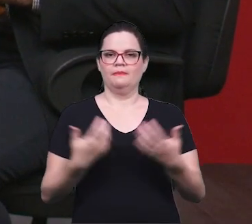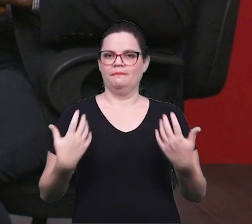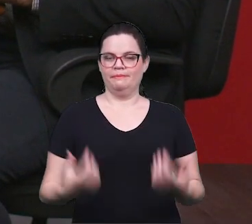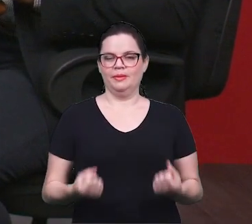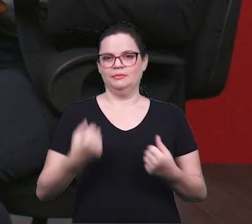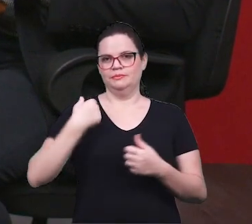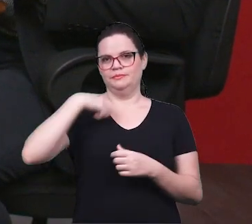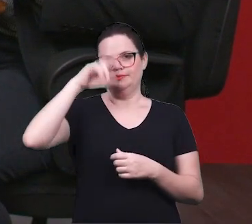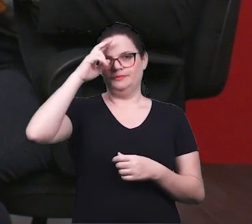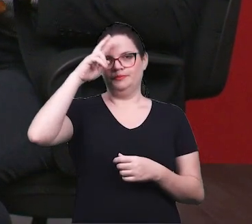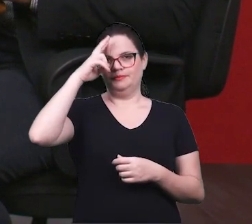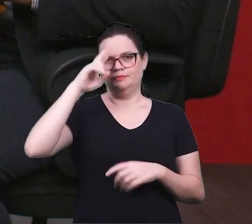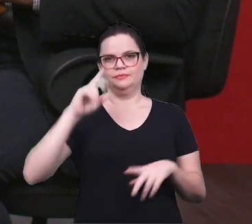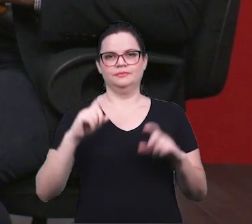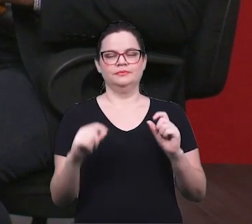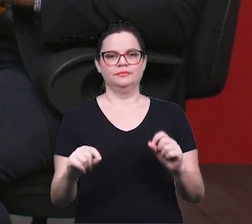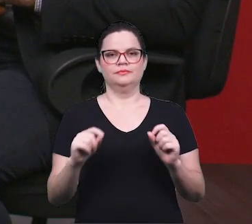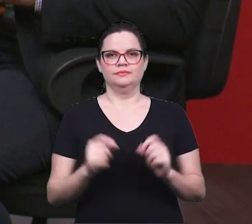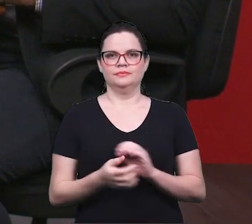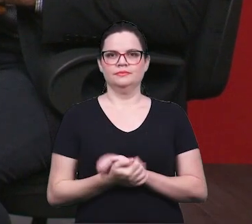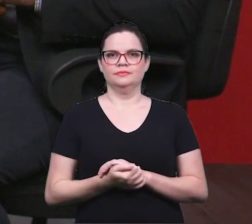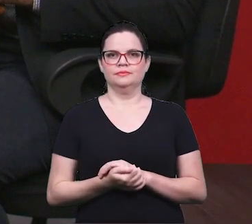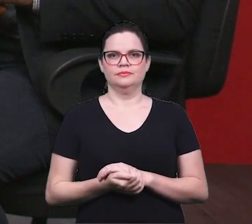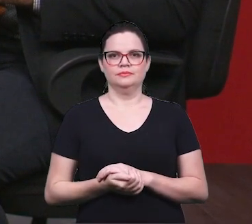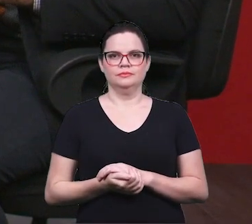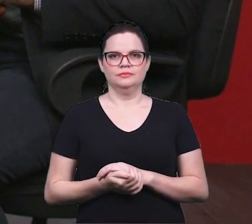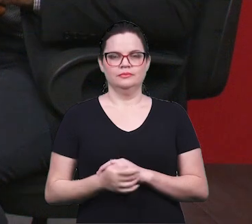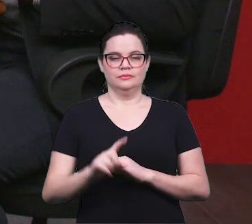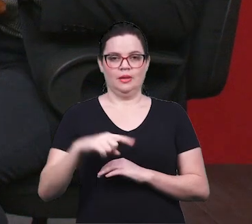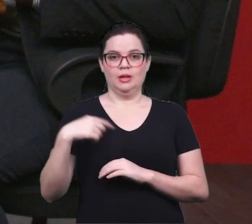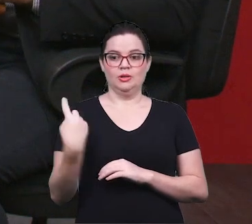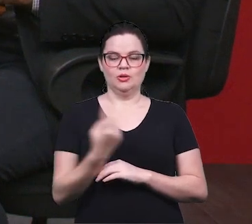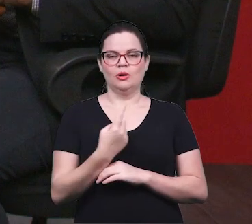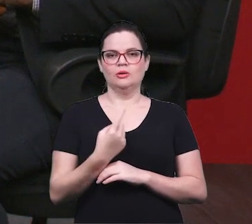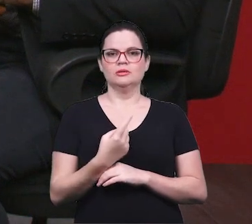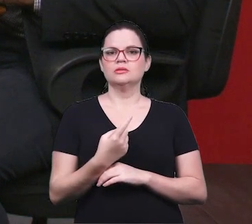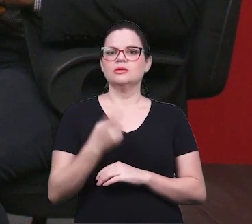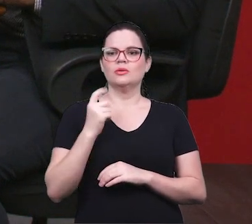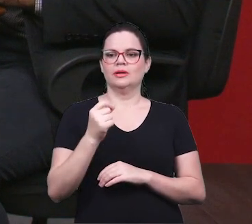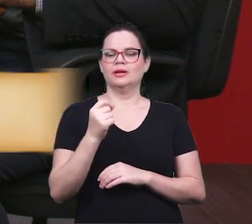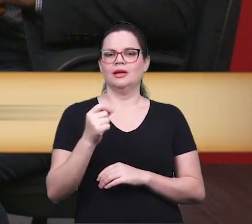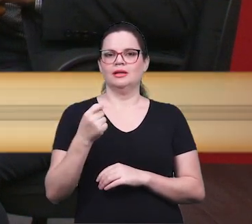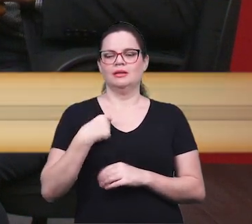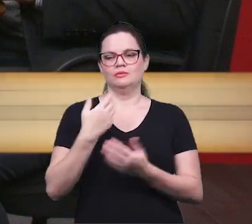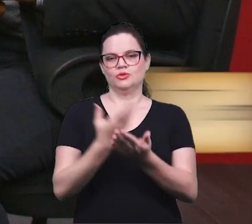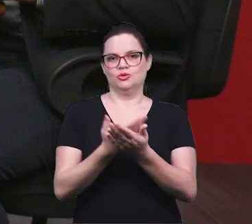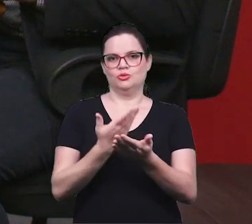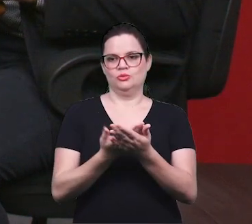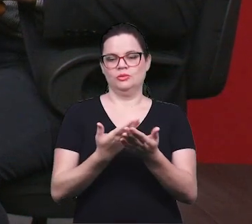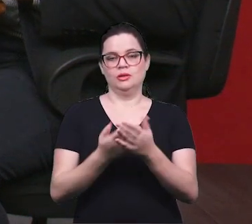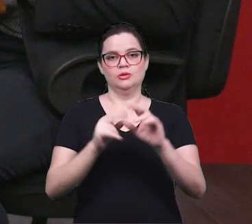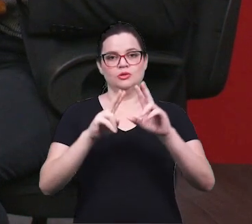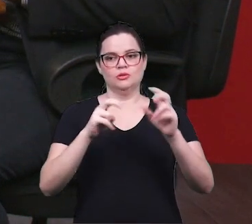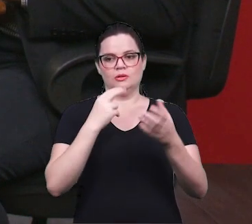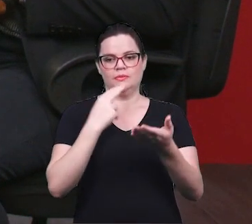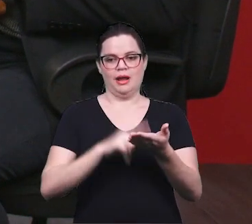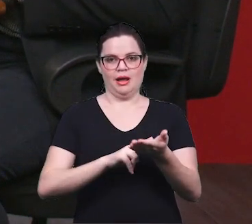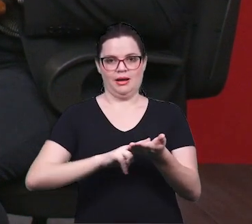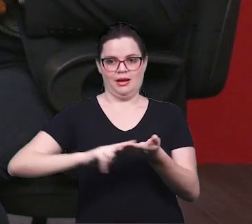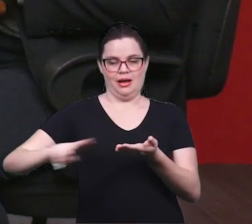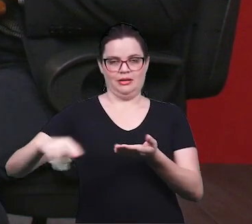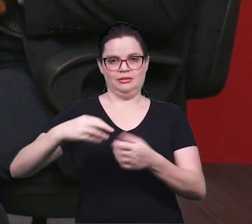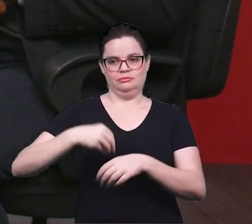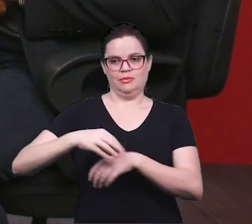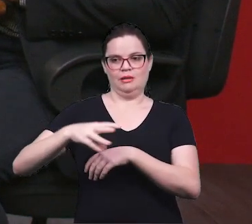recordar que estamos nas cartas da prisão. Então, mais uma vez a